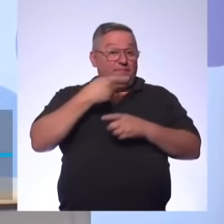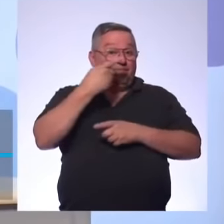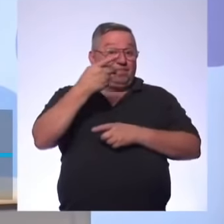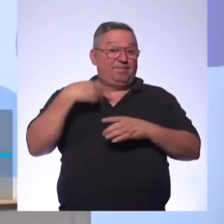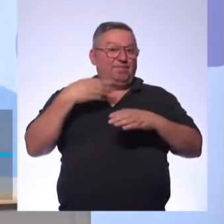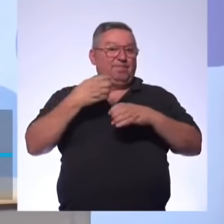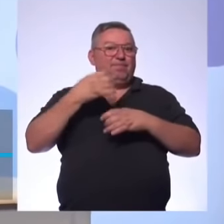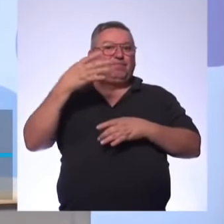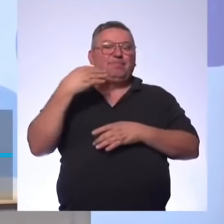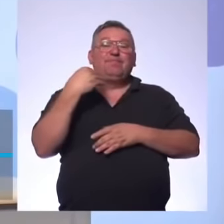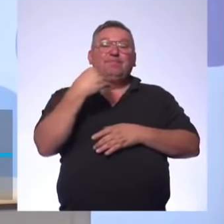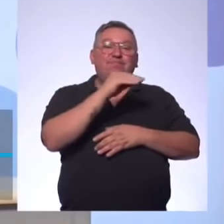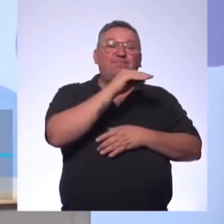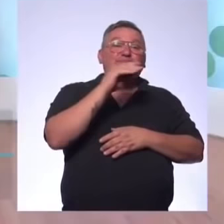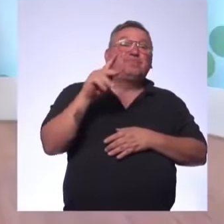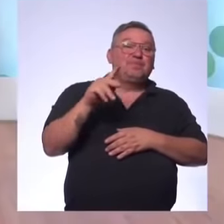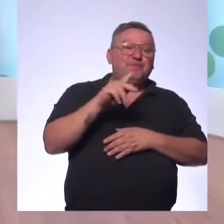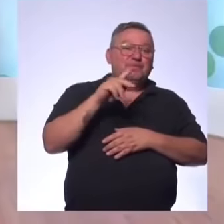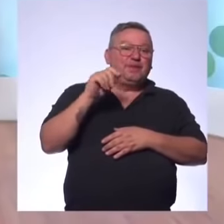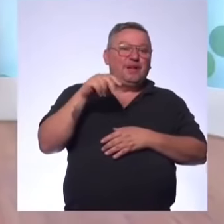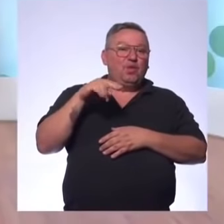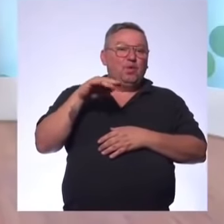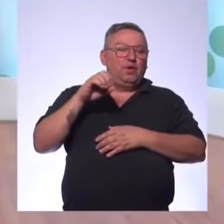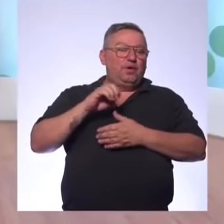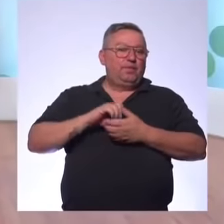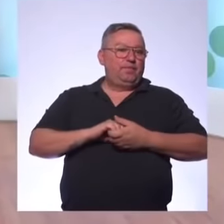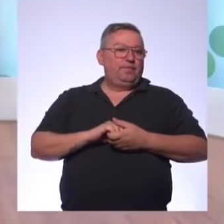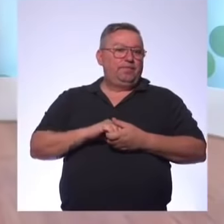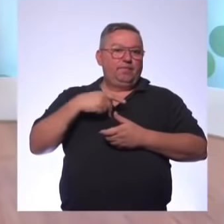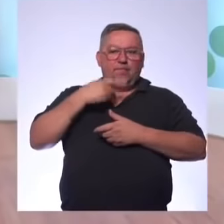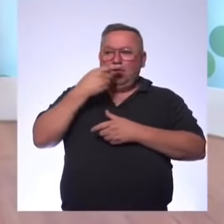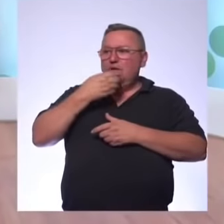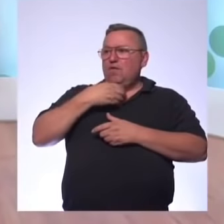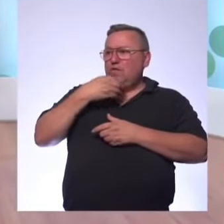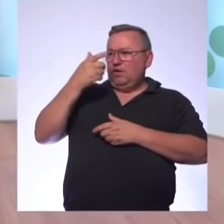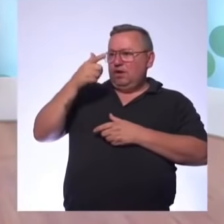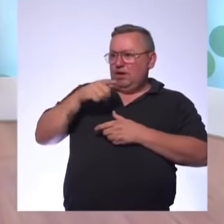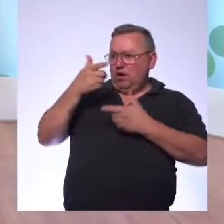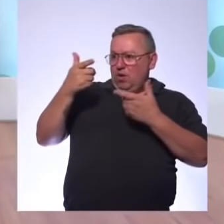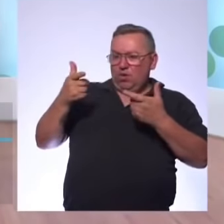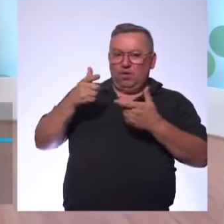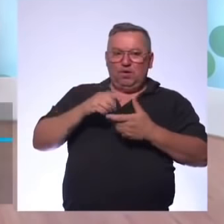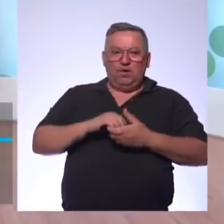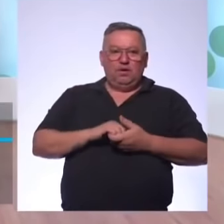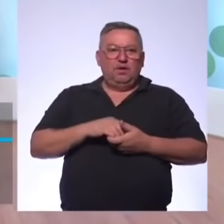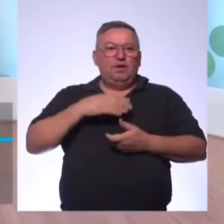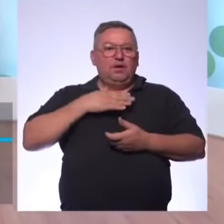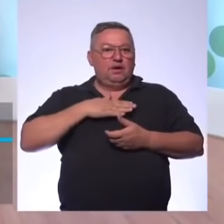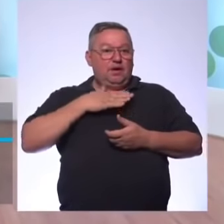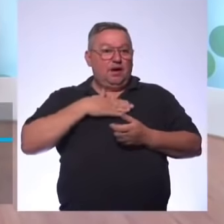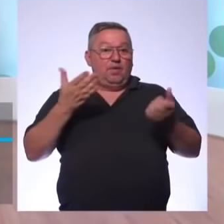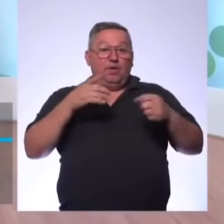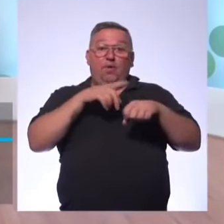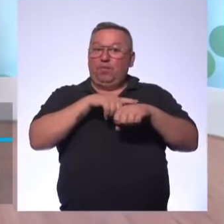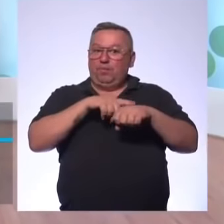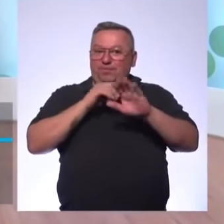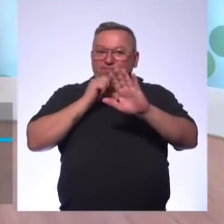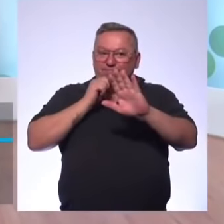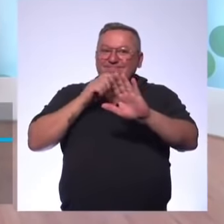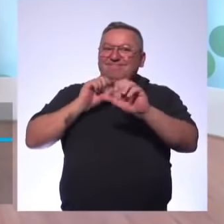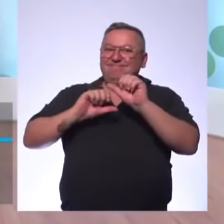vocês falarem passarei para a Professora Antônia da TV você falou que a voz seria outra hoje calma não é um momento